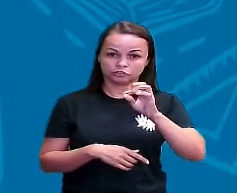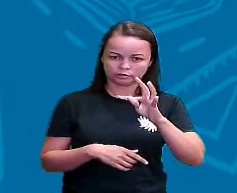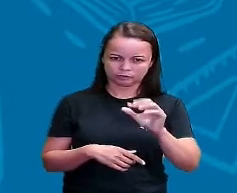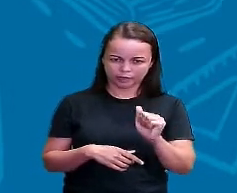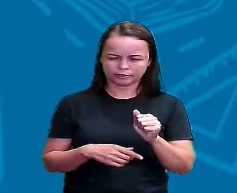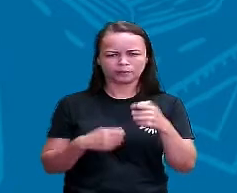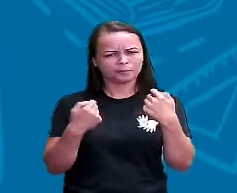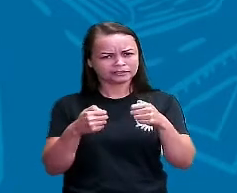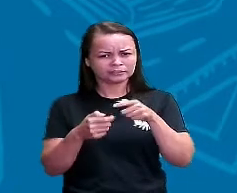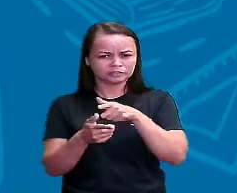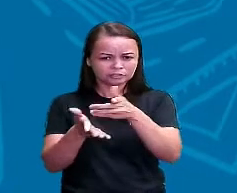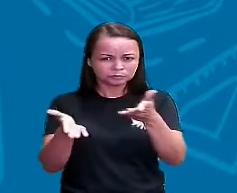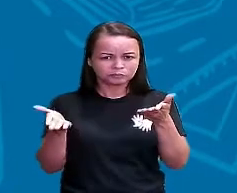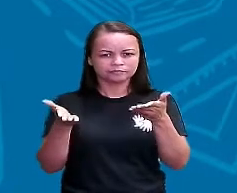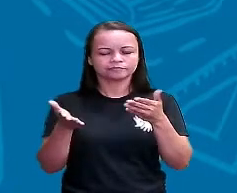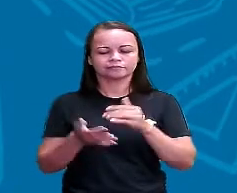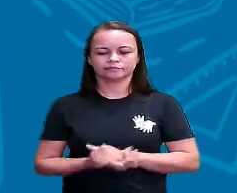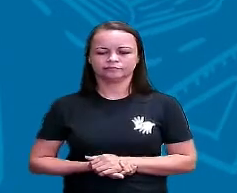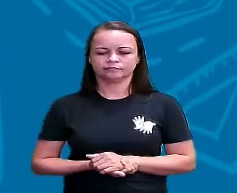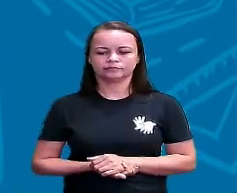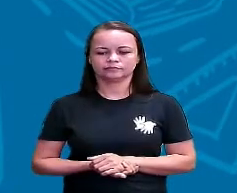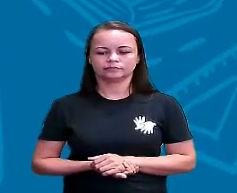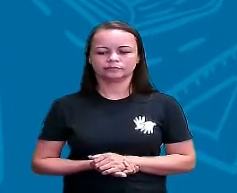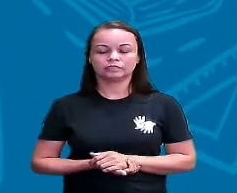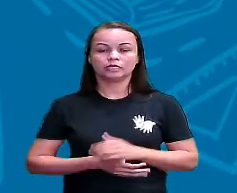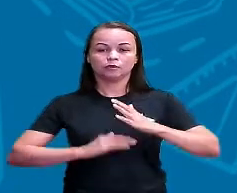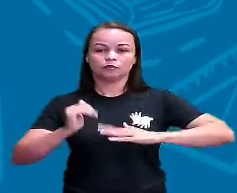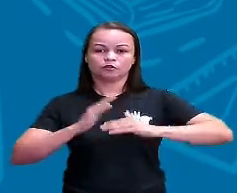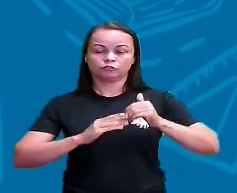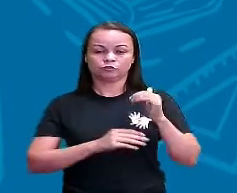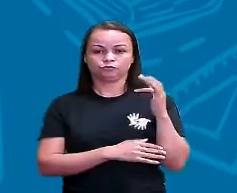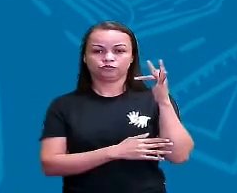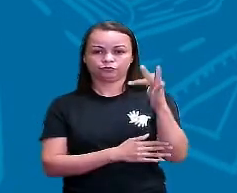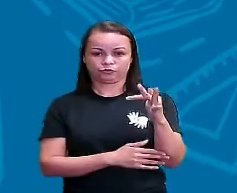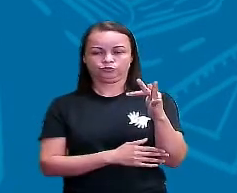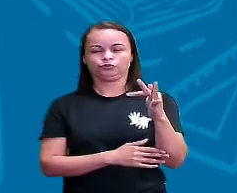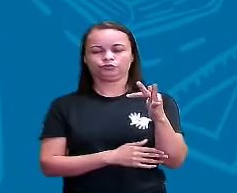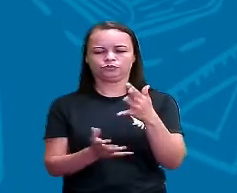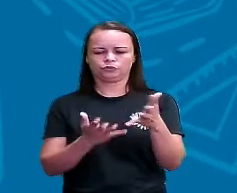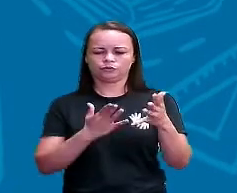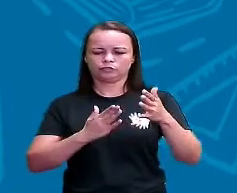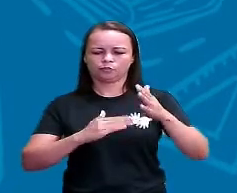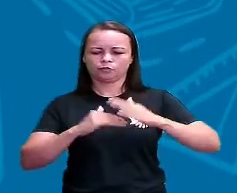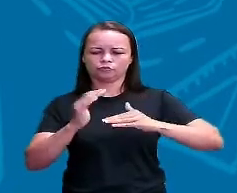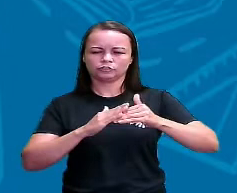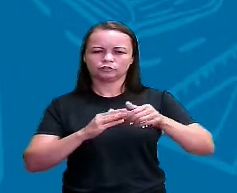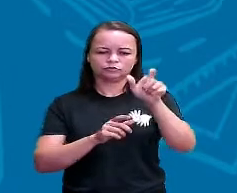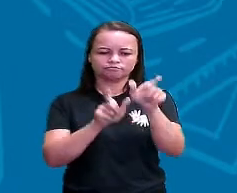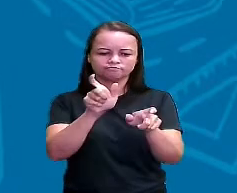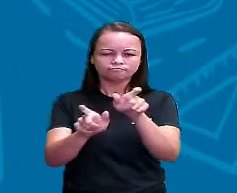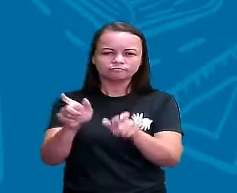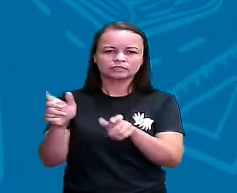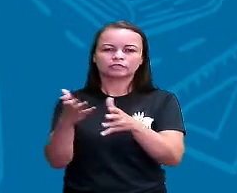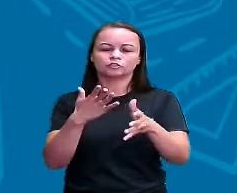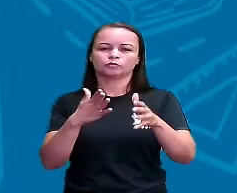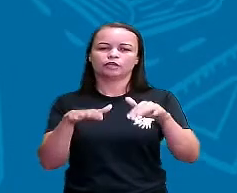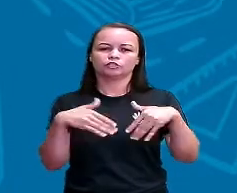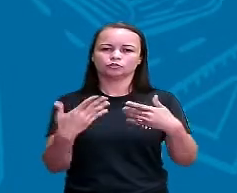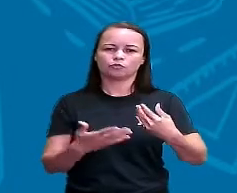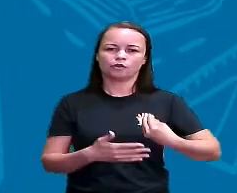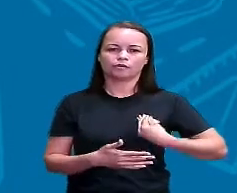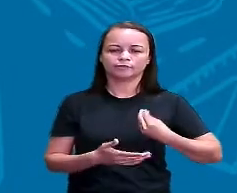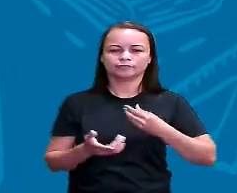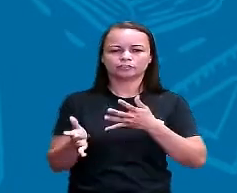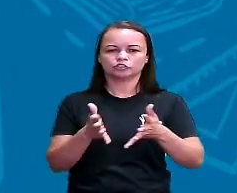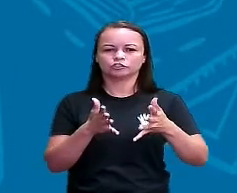Profissões do futuro. Profissões do futuro são ocupações profissionais sobre as quais existem uma